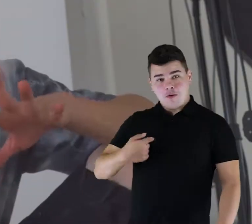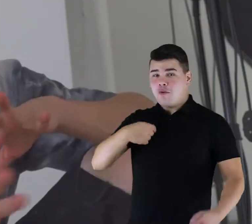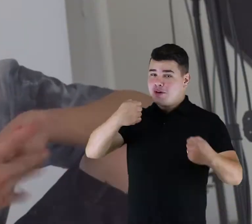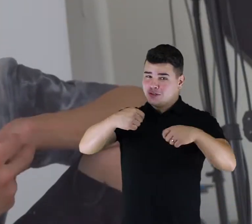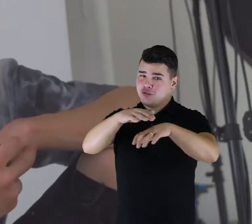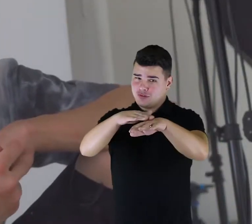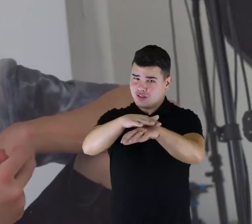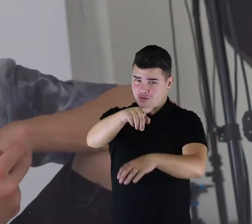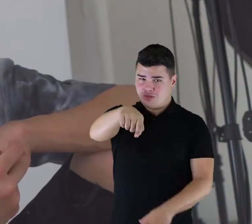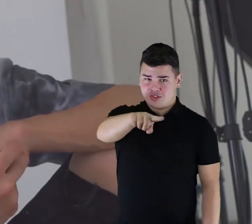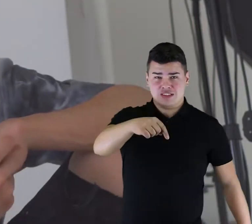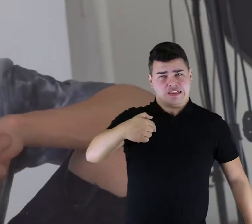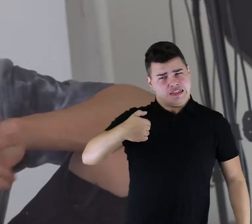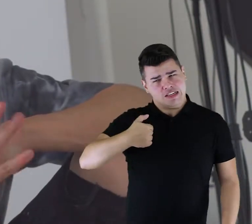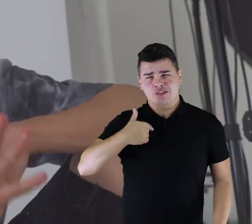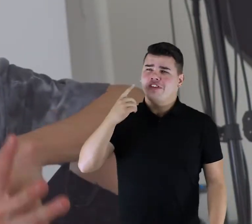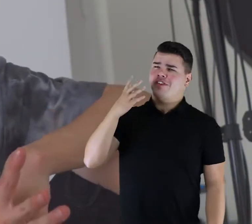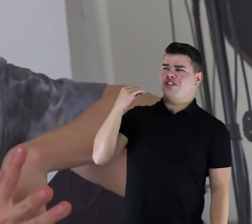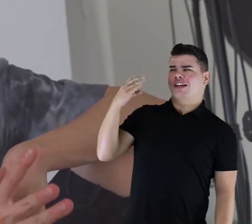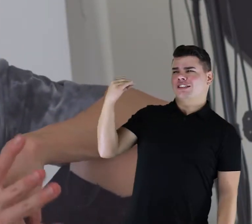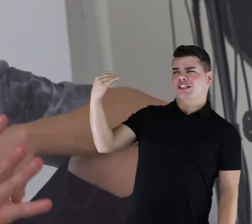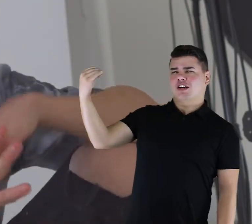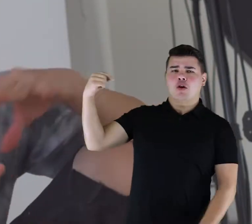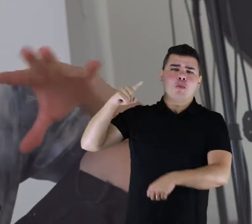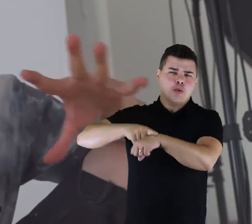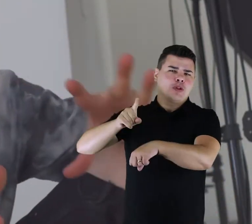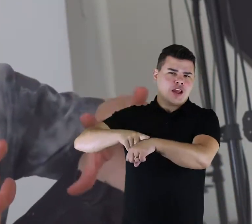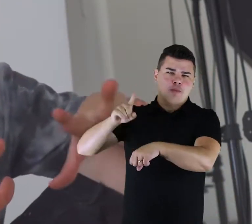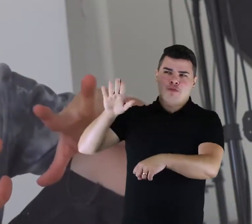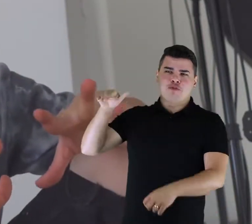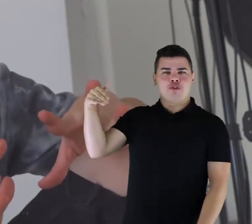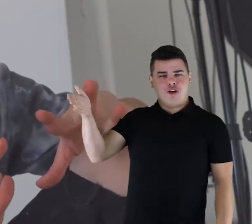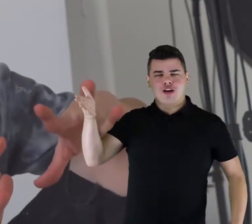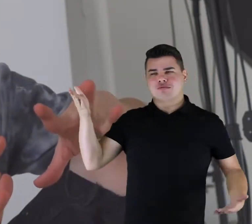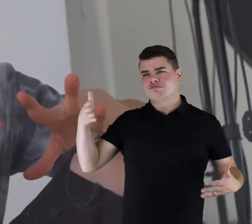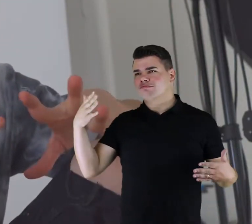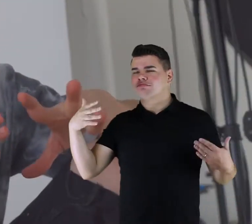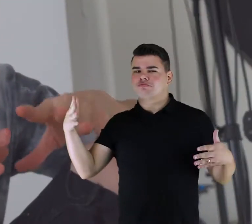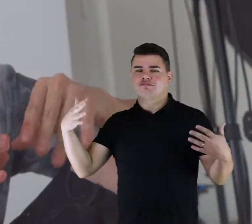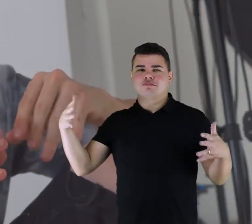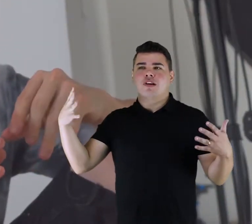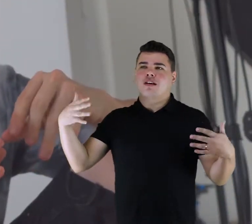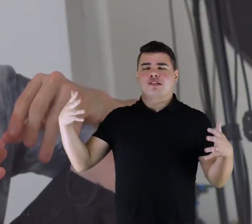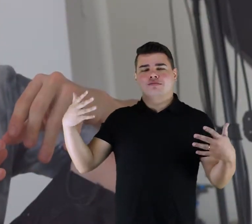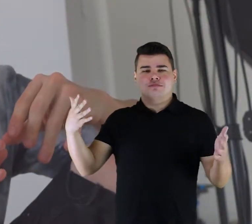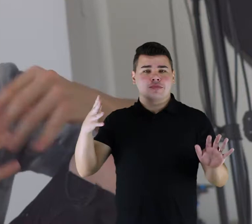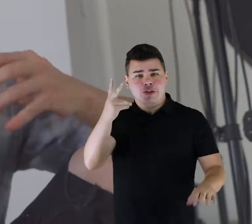Eu preciso falar uma coisa pra vocês. Eu fiquei muito tempo fora. Eu fiquei viajando muito e